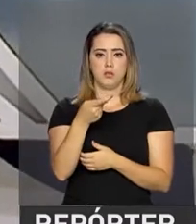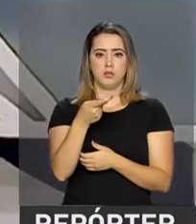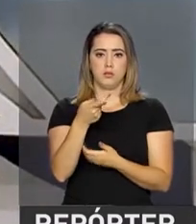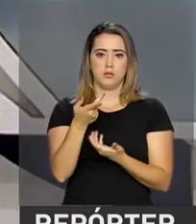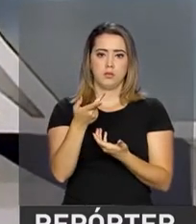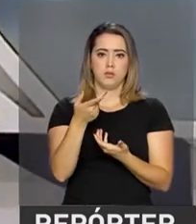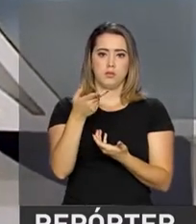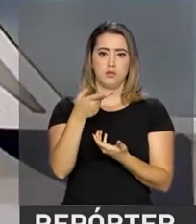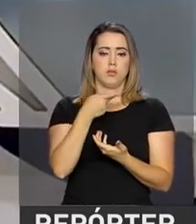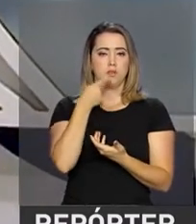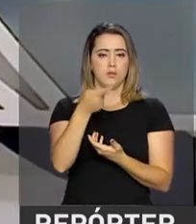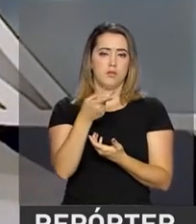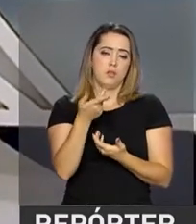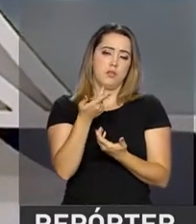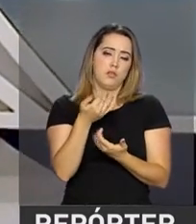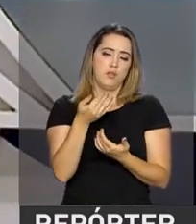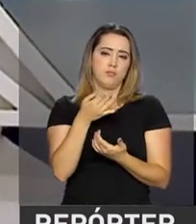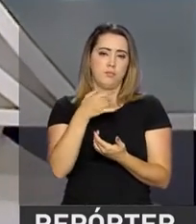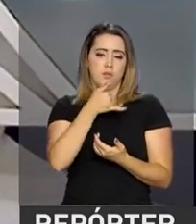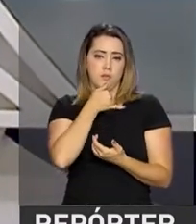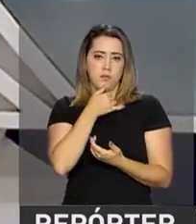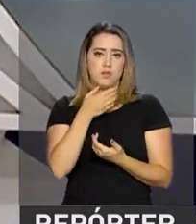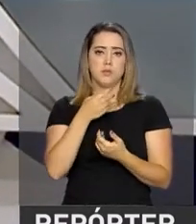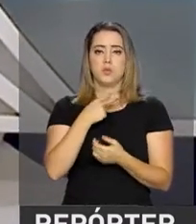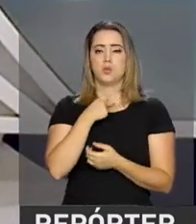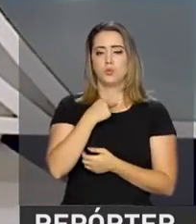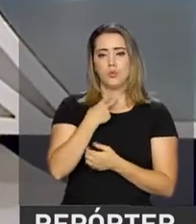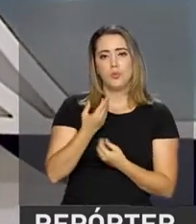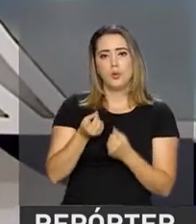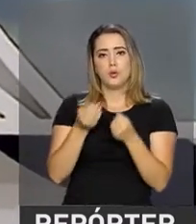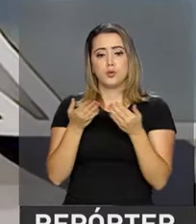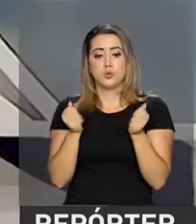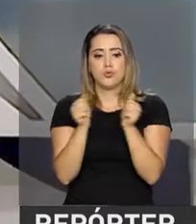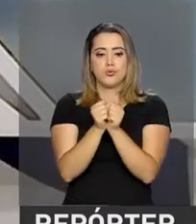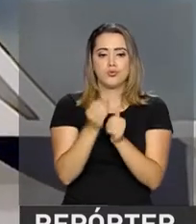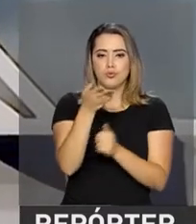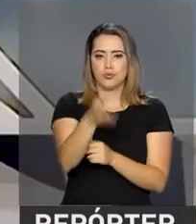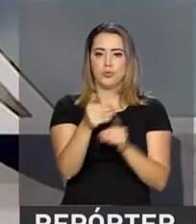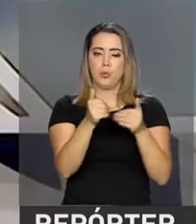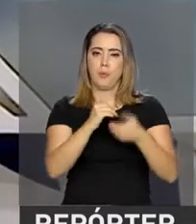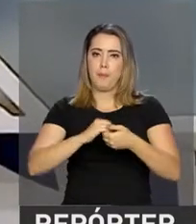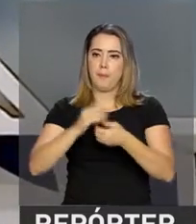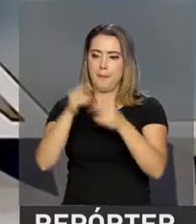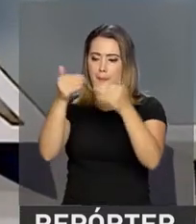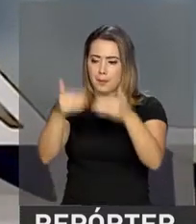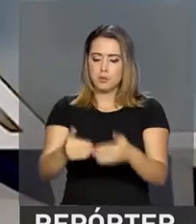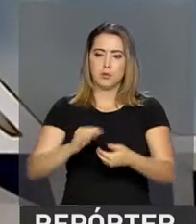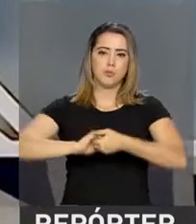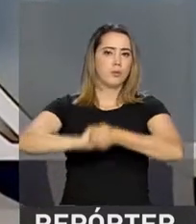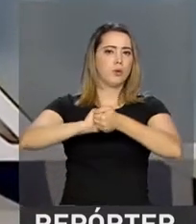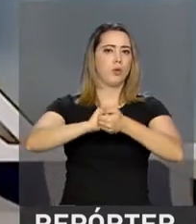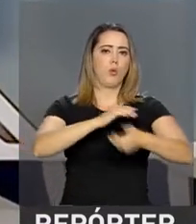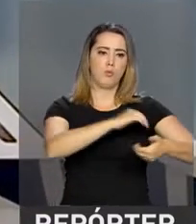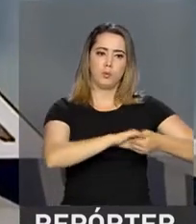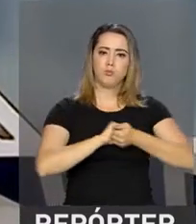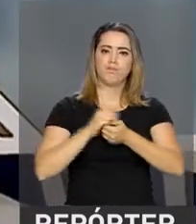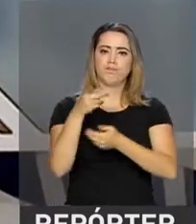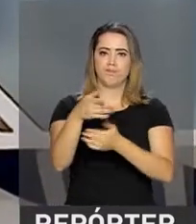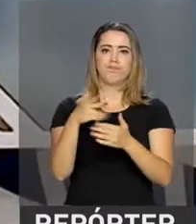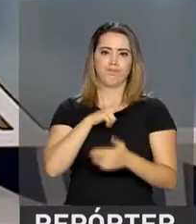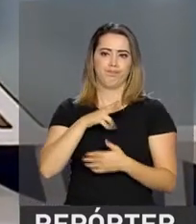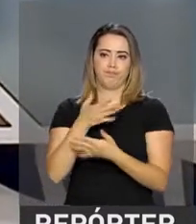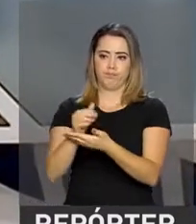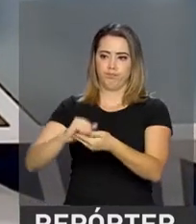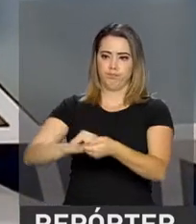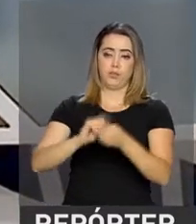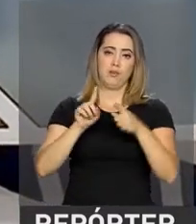fazer o que fiz há um ou dois anos atrás, quando estive com os senhores e com as senhoras aí, pessoalmente, para cumprimentá-los. E eu